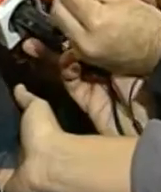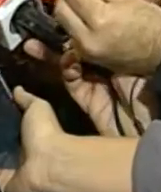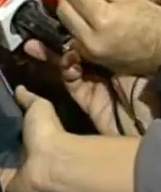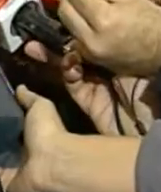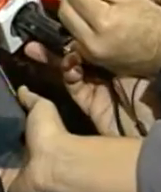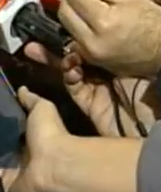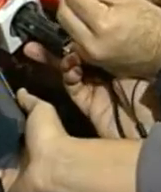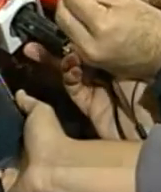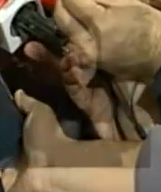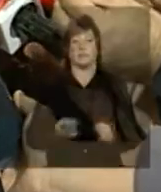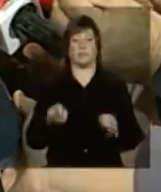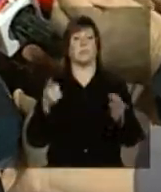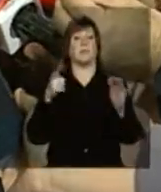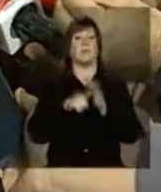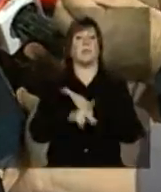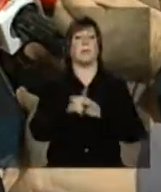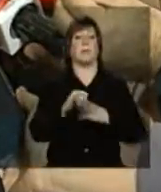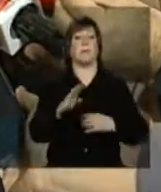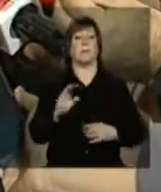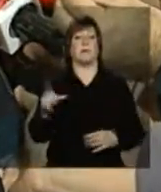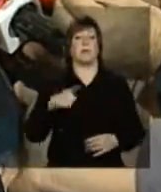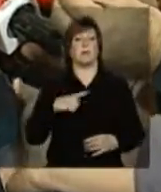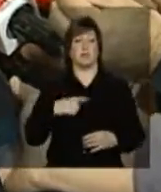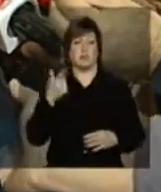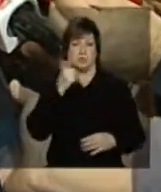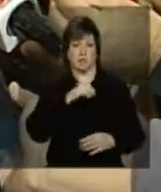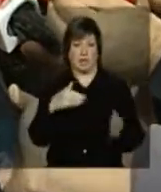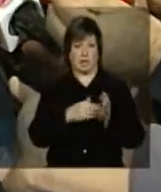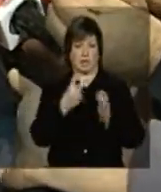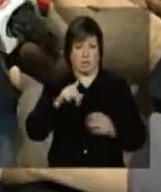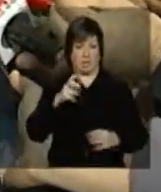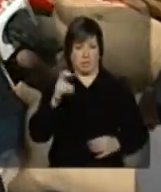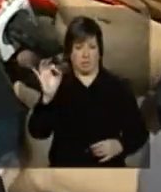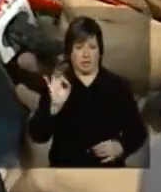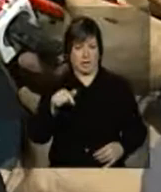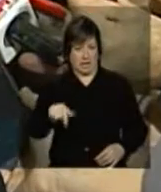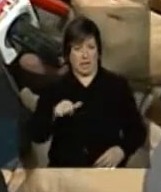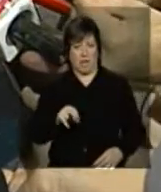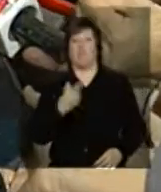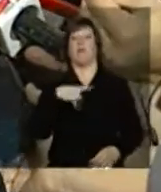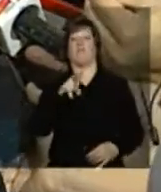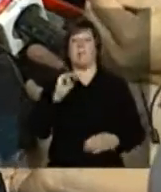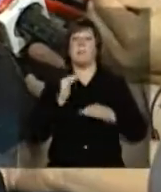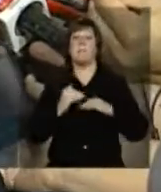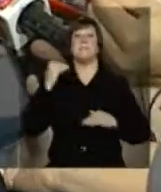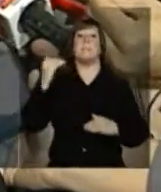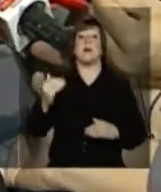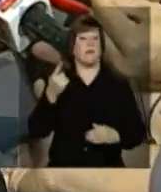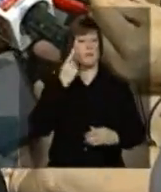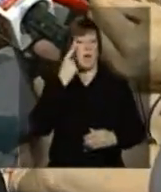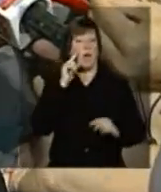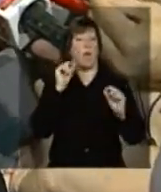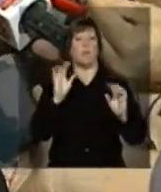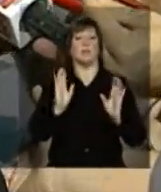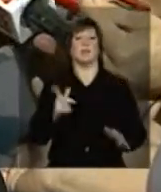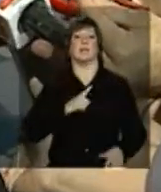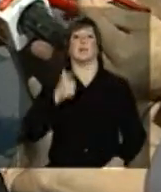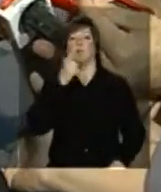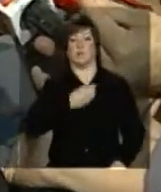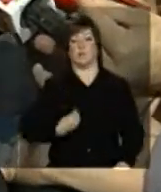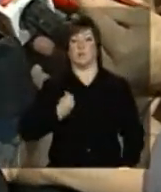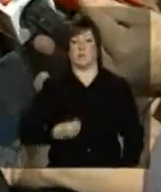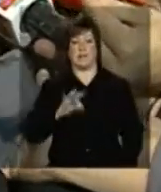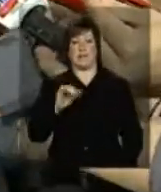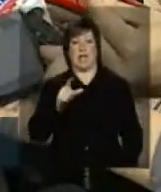ano, ministro? O PIB vai ser maior do que 2,5 este ano. Veja só o que já está acontecendo com a taxa de juros.